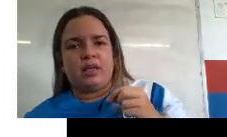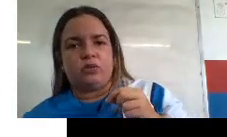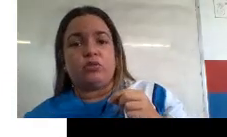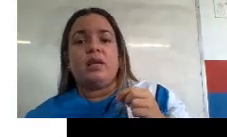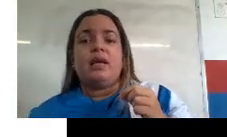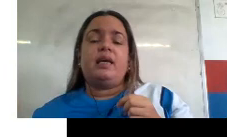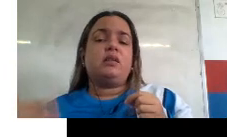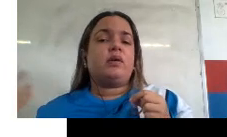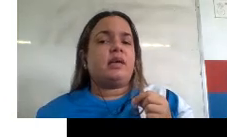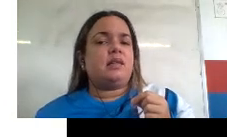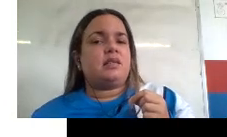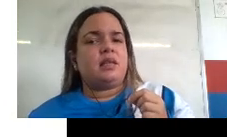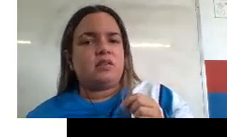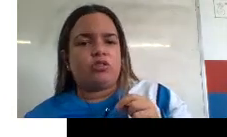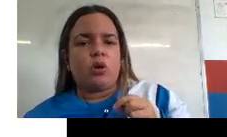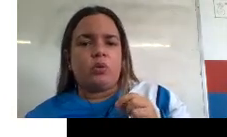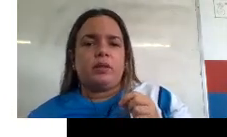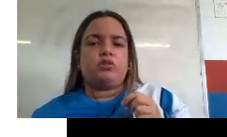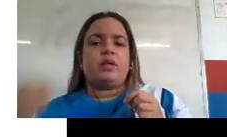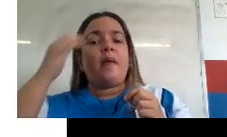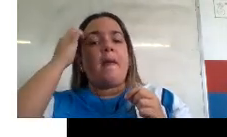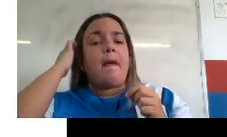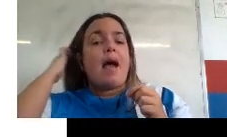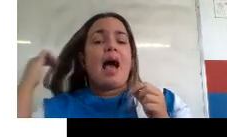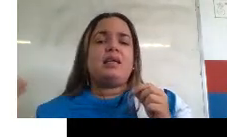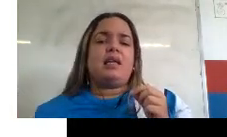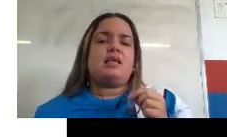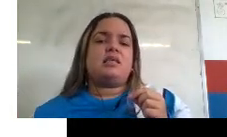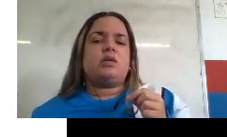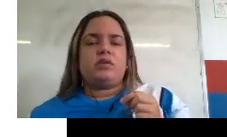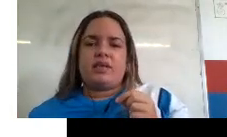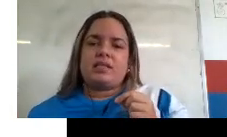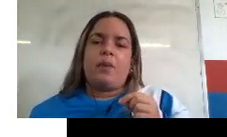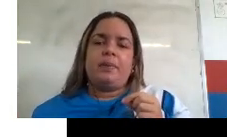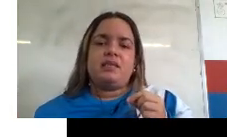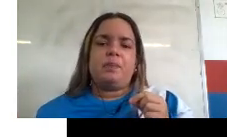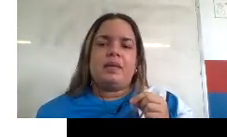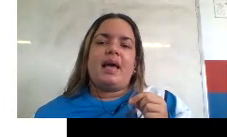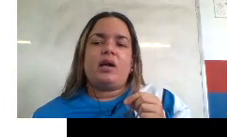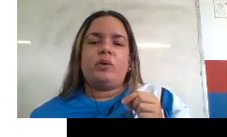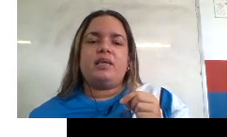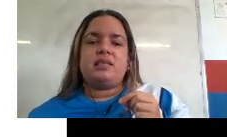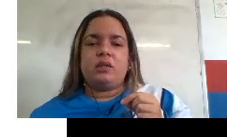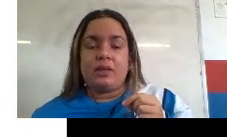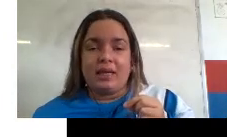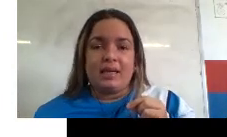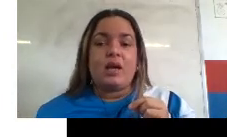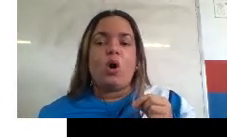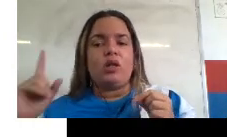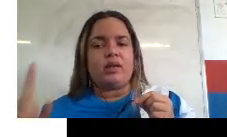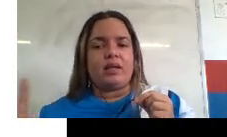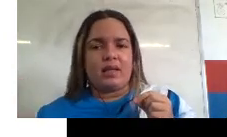esses direitos. Então, o que é que tem nesses documentos, né? A Declaração Universal principia reconhecendo